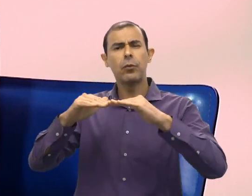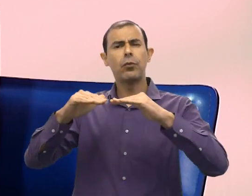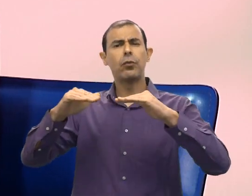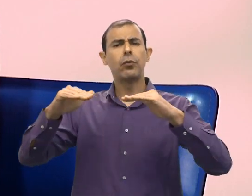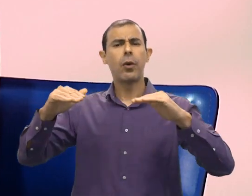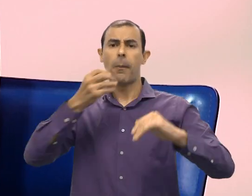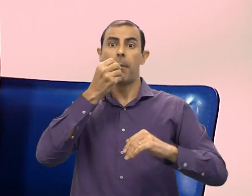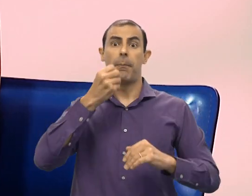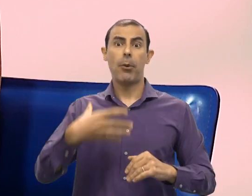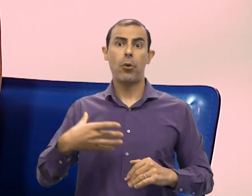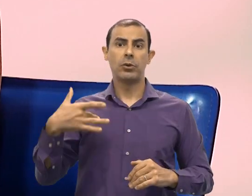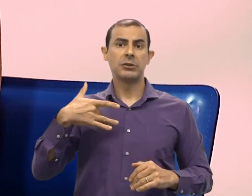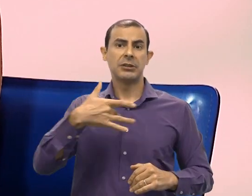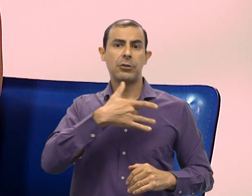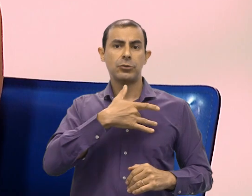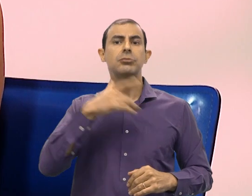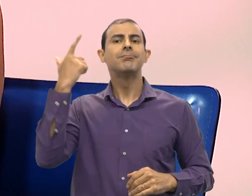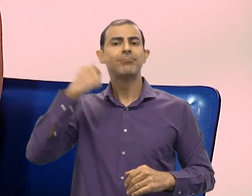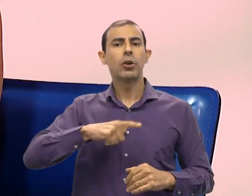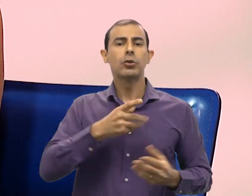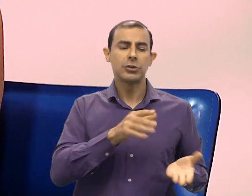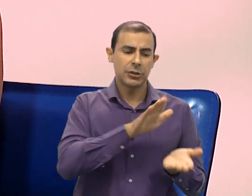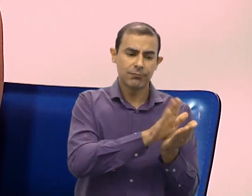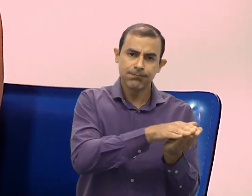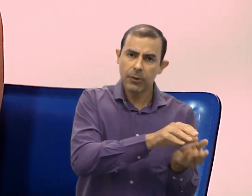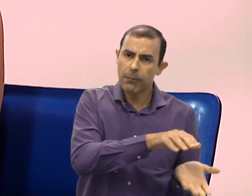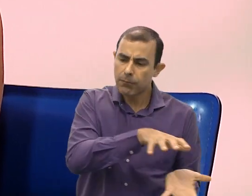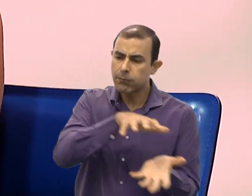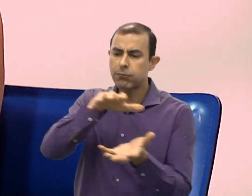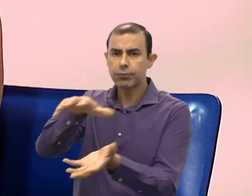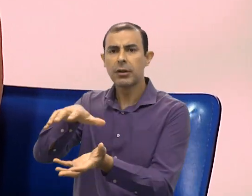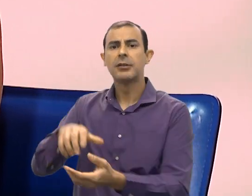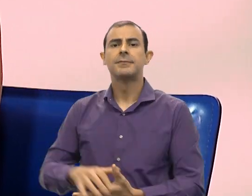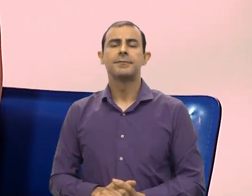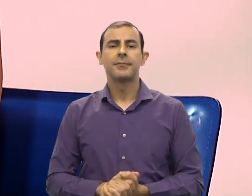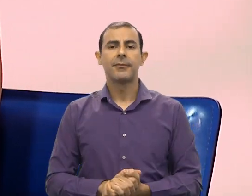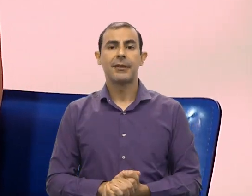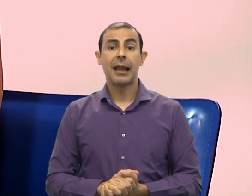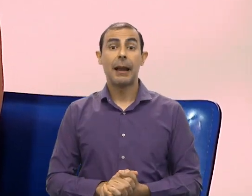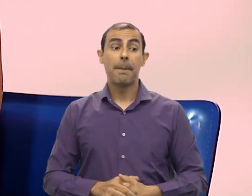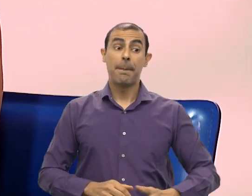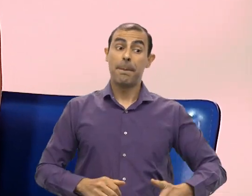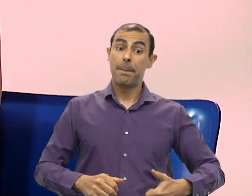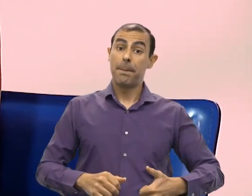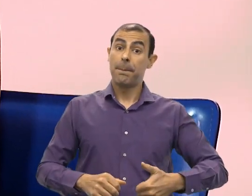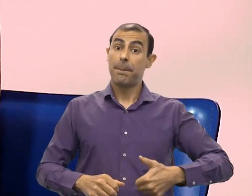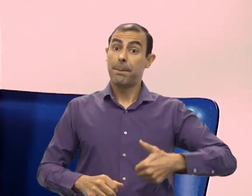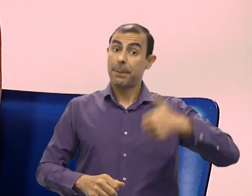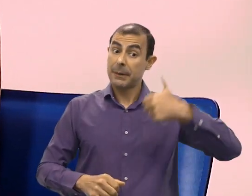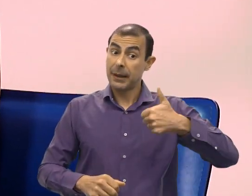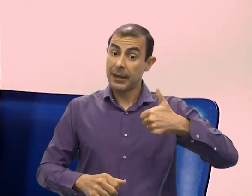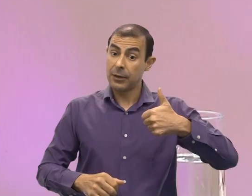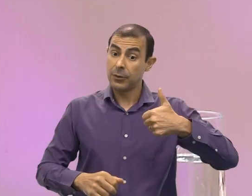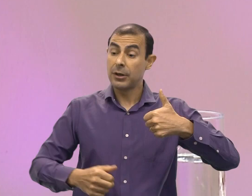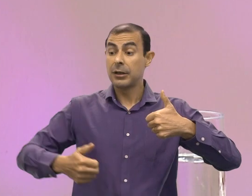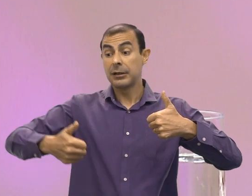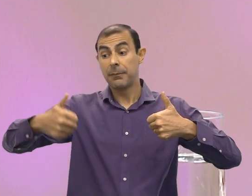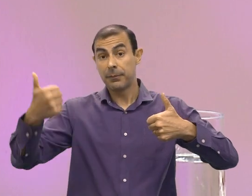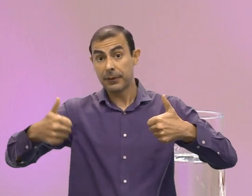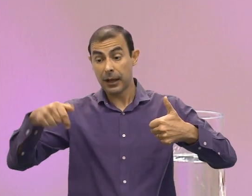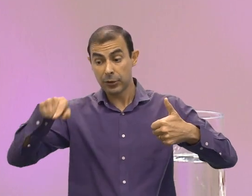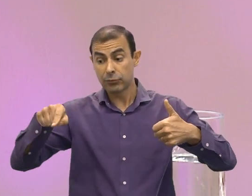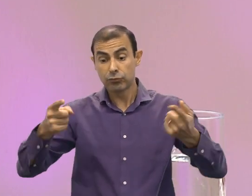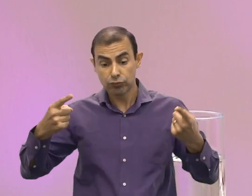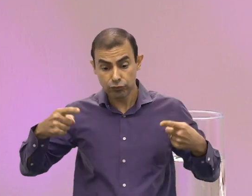equilibrado, estabilizado da patologia, para poder receber essa doação. Então, num segundo momento, ele é preparado, o